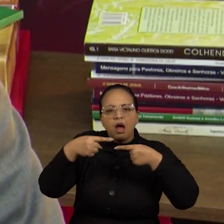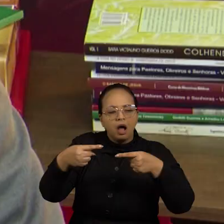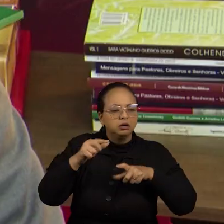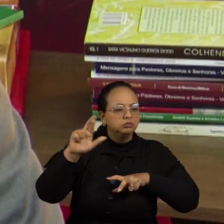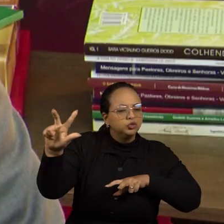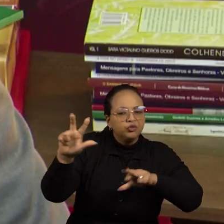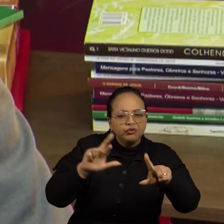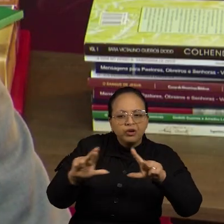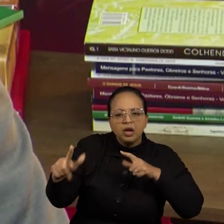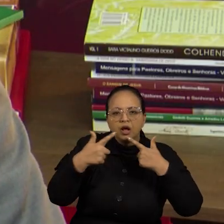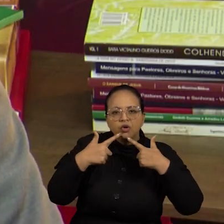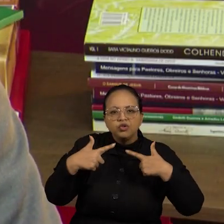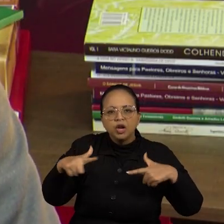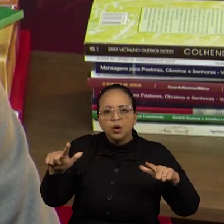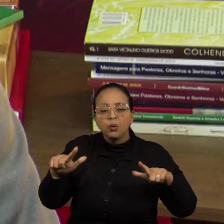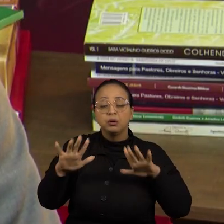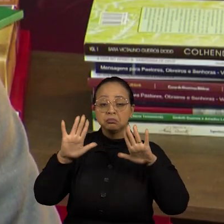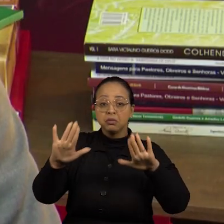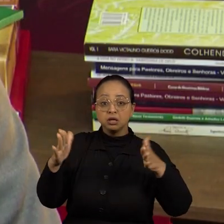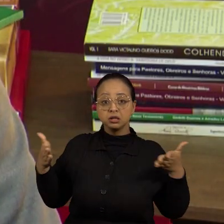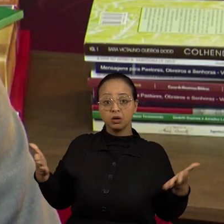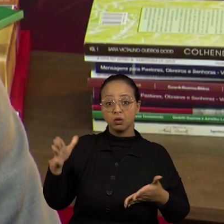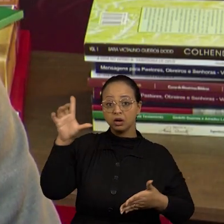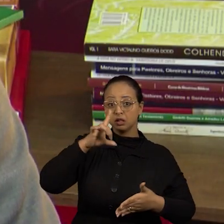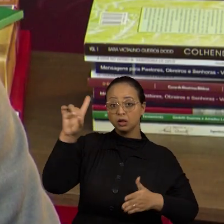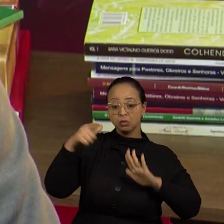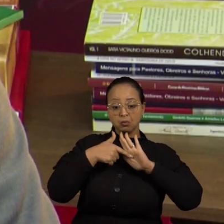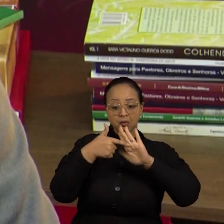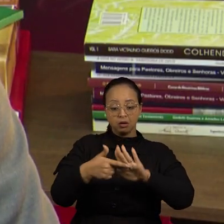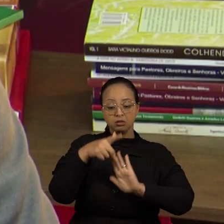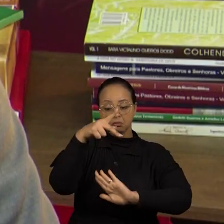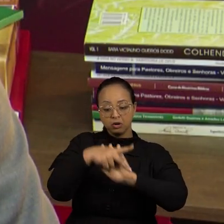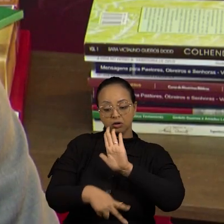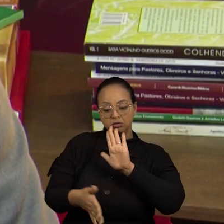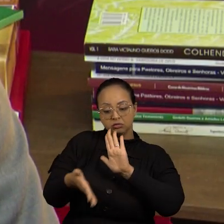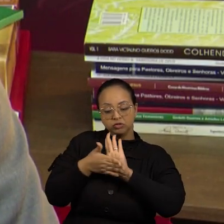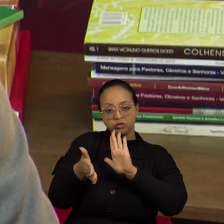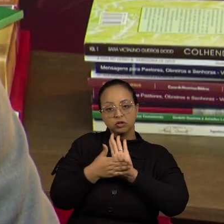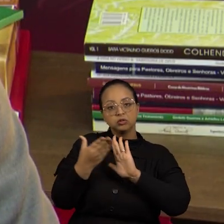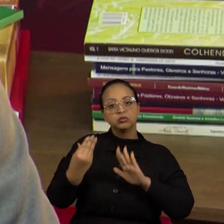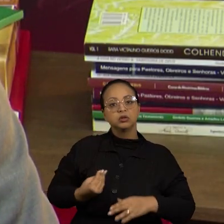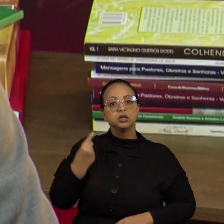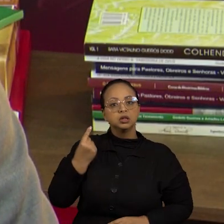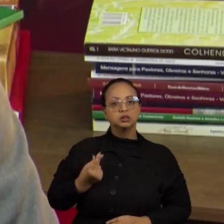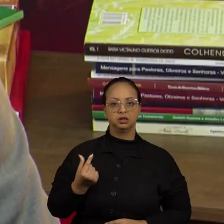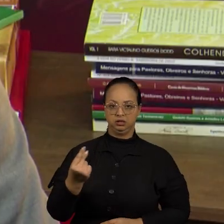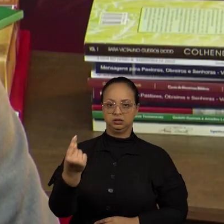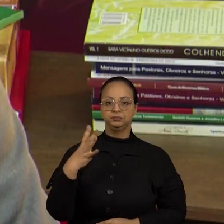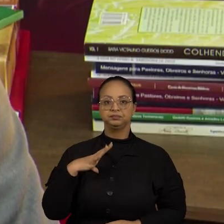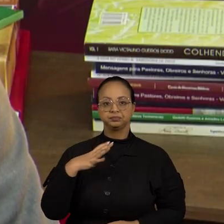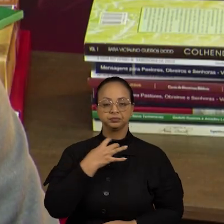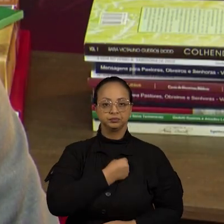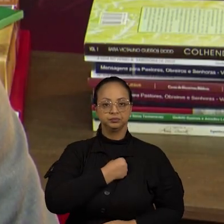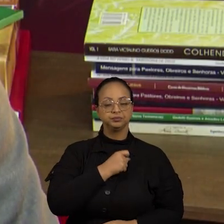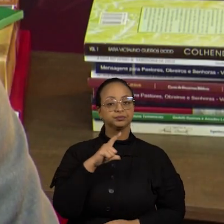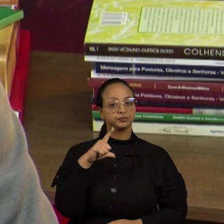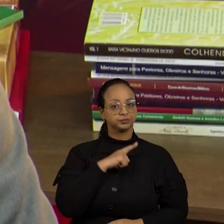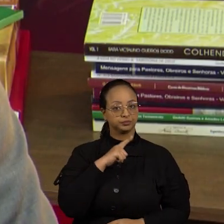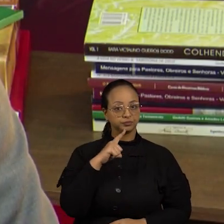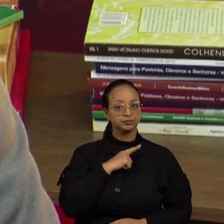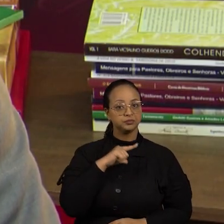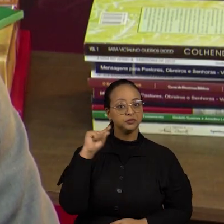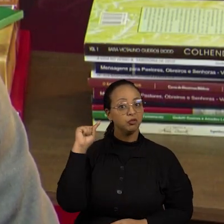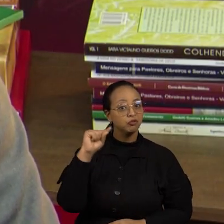Sim. E para me apresentar um projeto de salvação, um projeto grandioso, né? Farei de ti uma